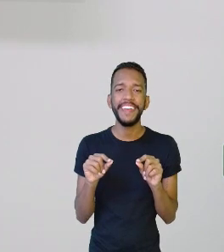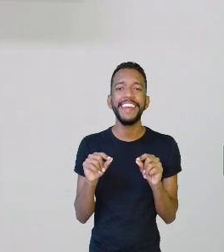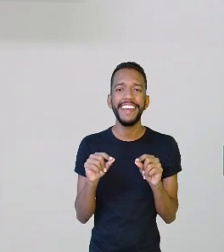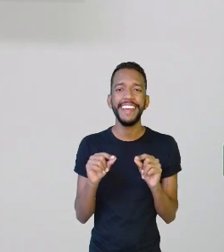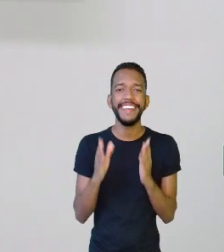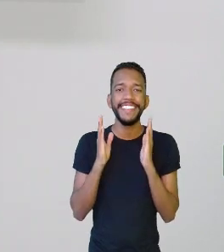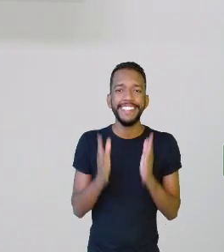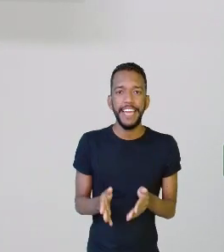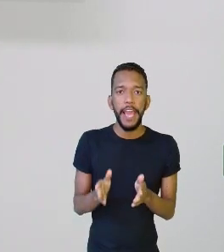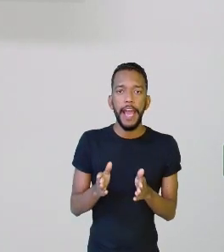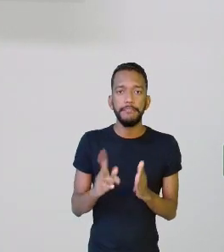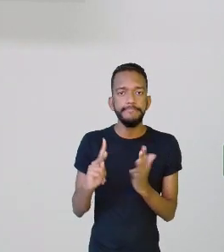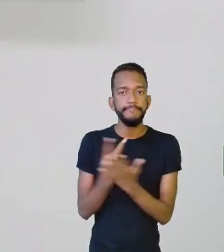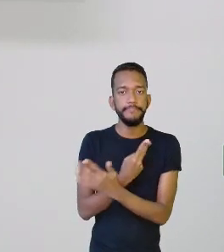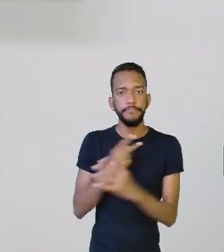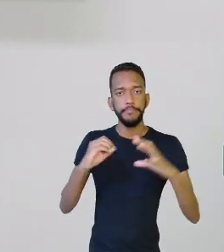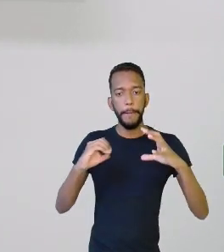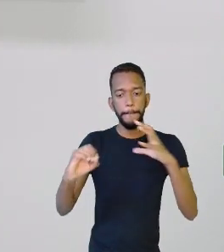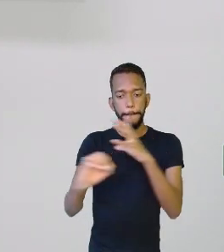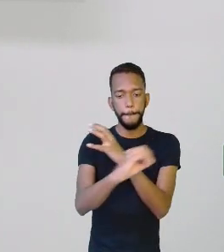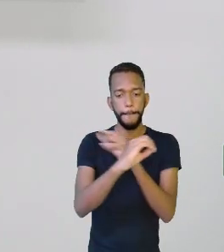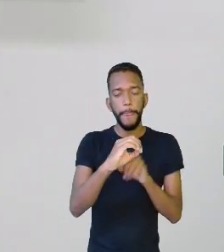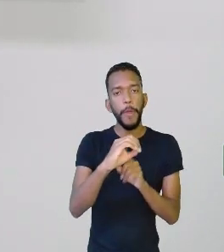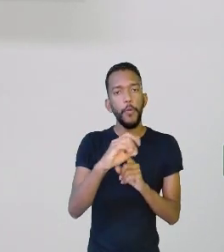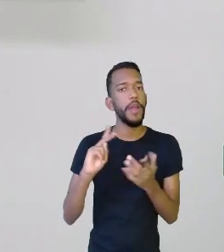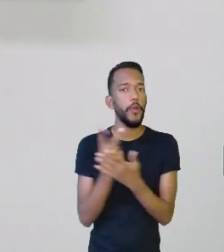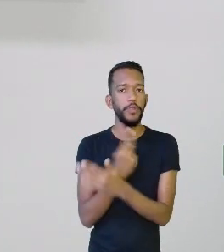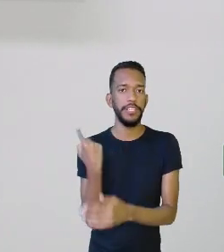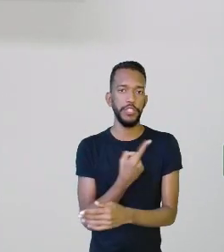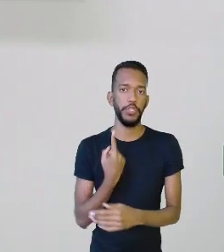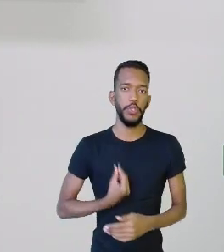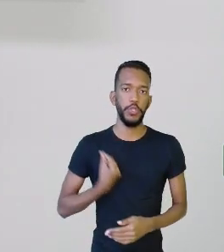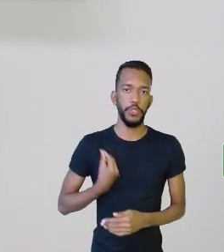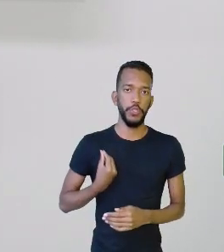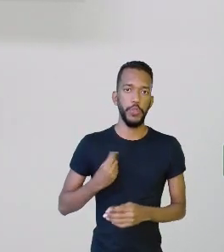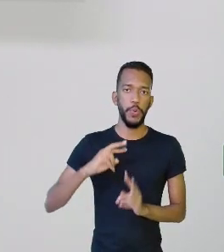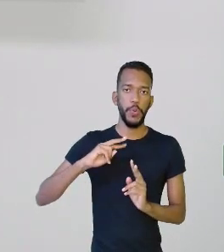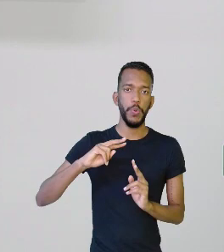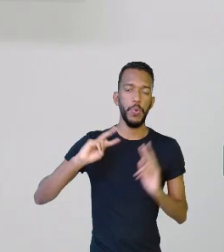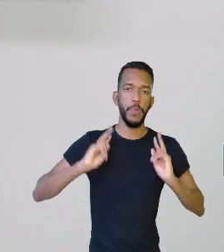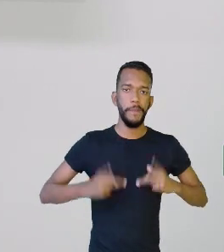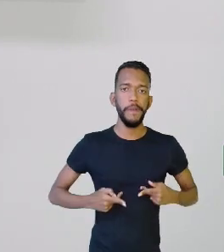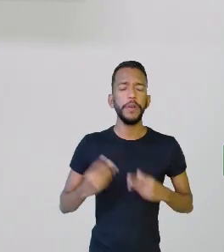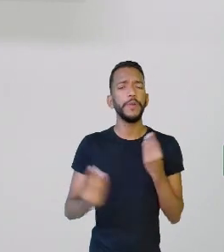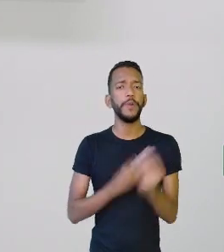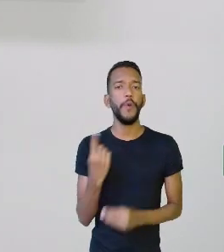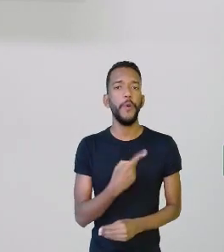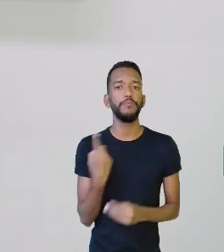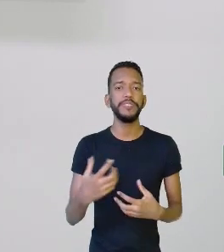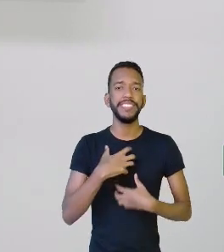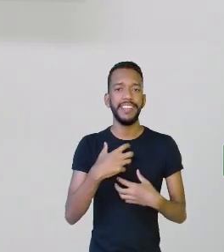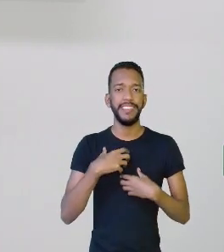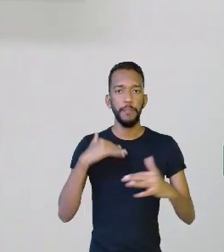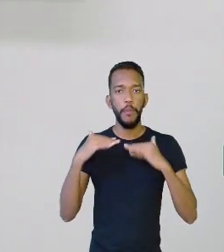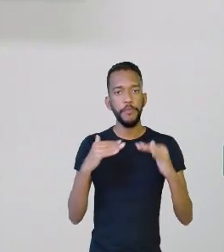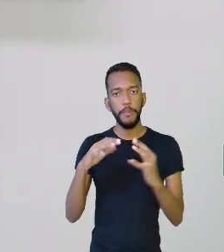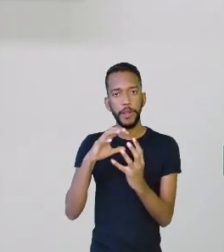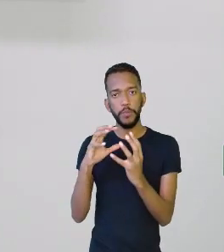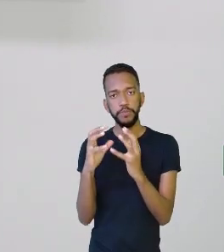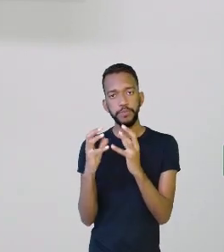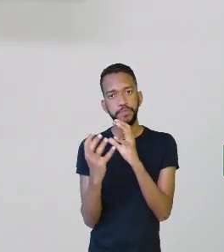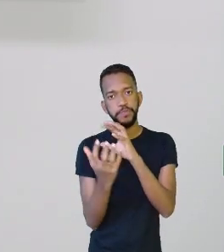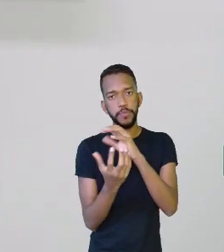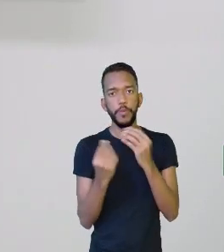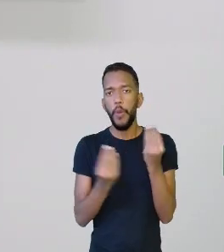eles fazem assim para nós, né? Quais são as consequências para nós, os habitantes da Terra? Como é que nós sentimos esses movimentos? E